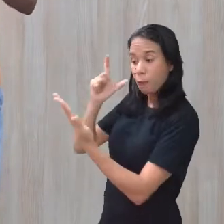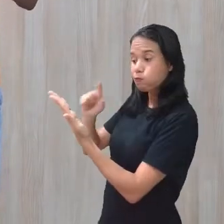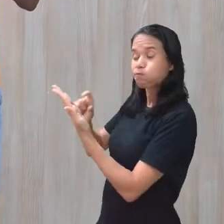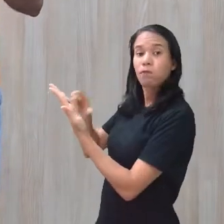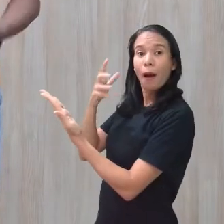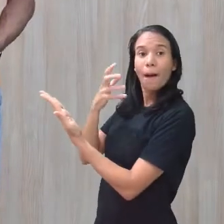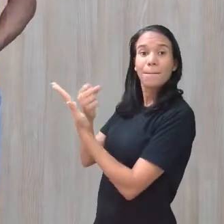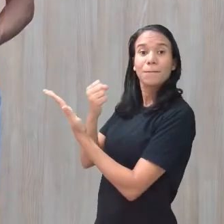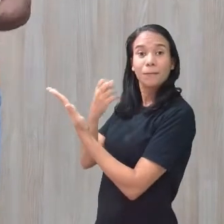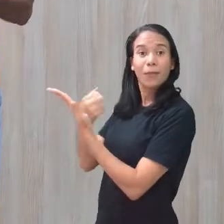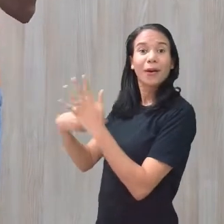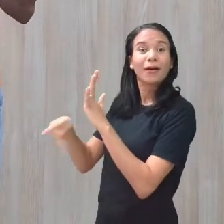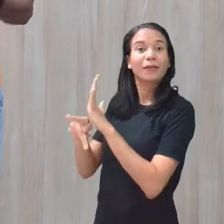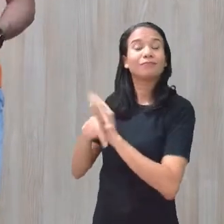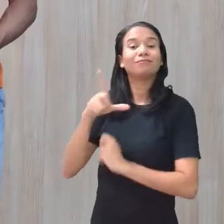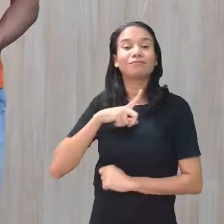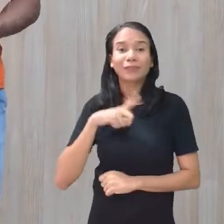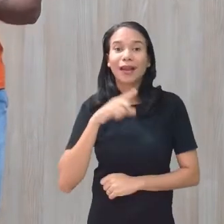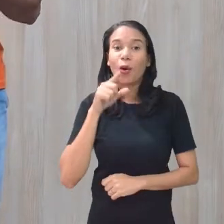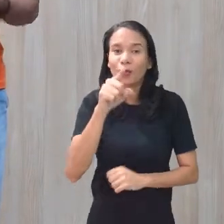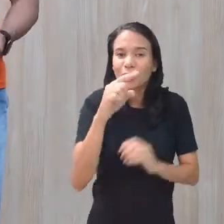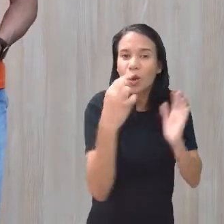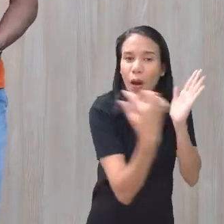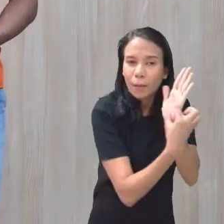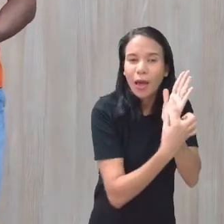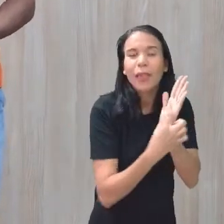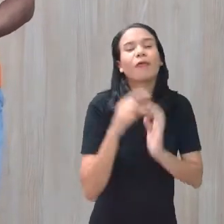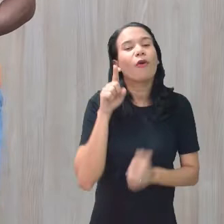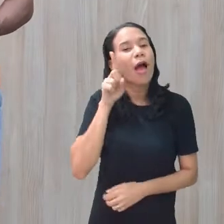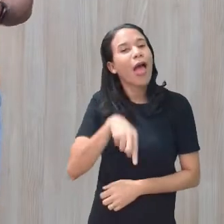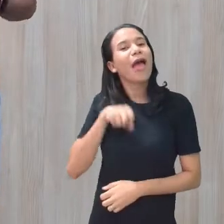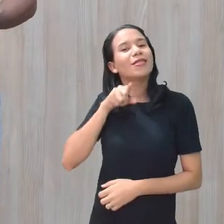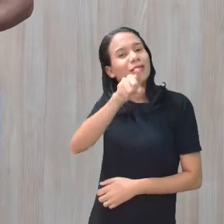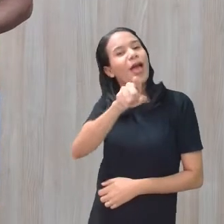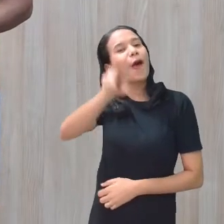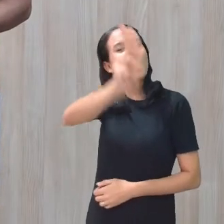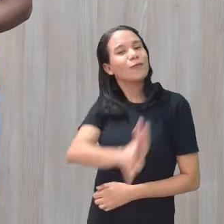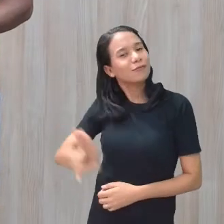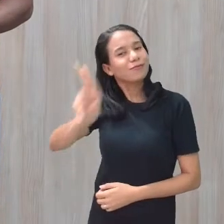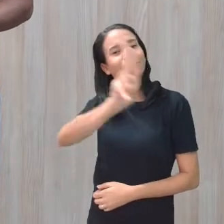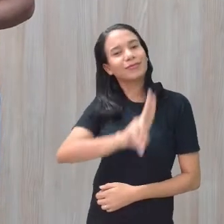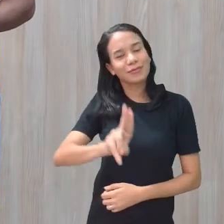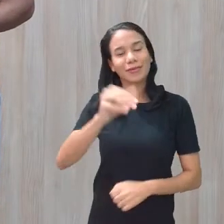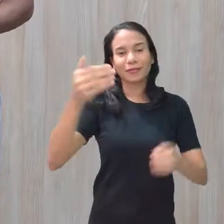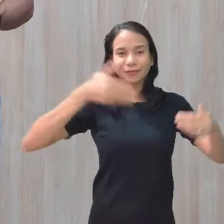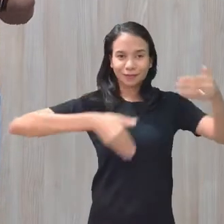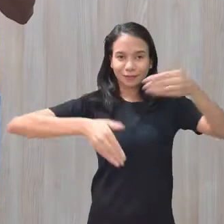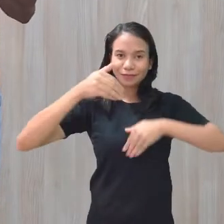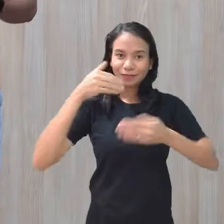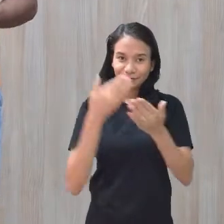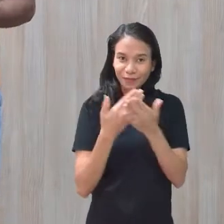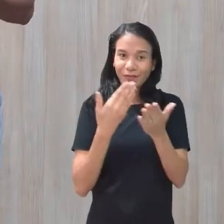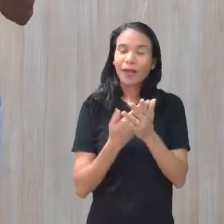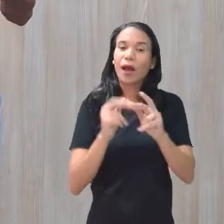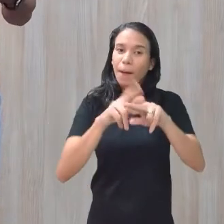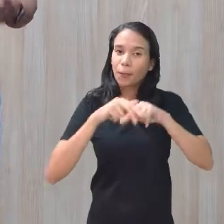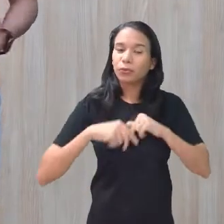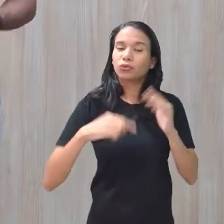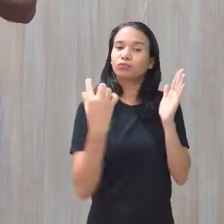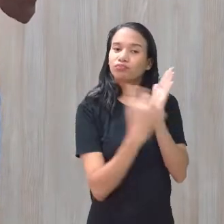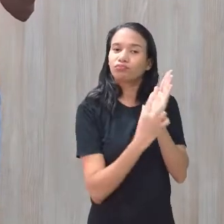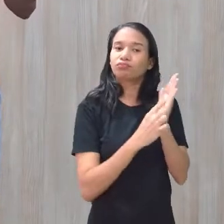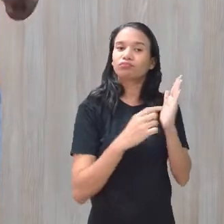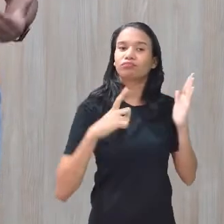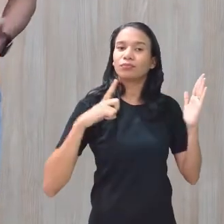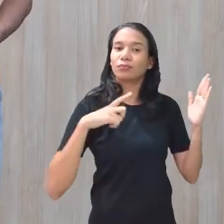esse aplicativo, ele é seu, de sua utilização para participar aqui da nossa aula. Então você vai pegar aí, abrir sua